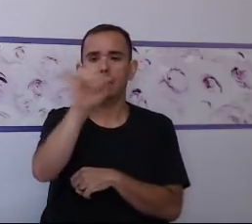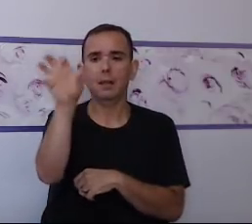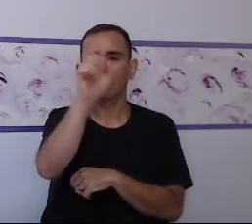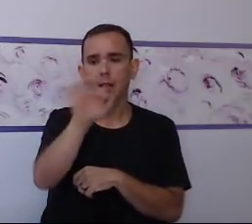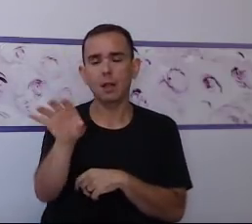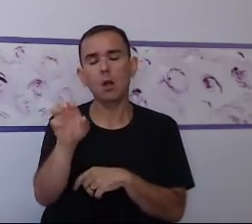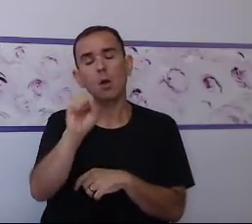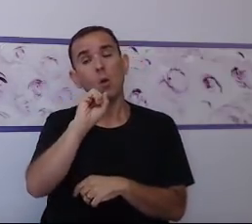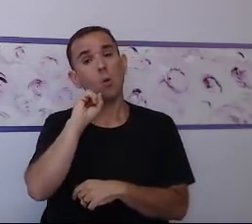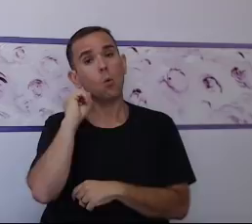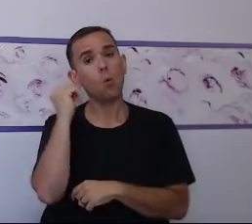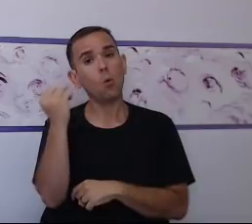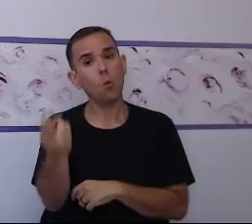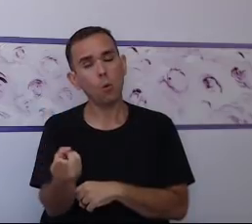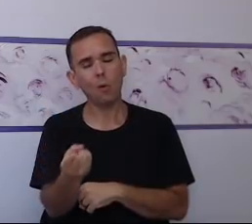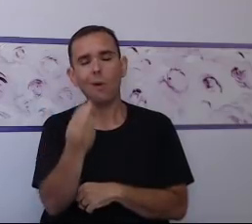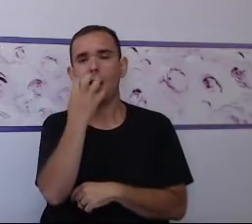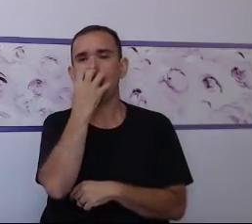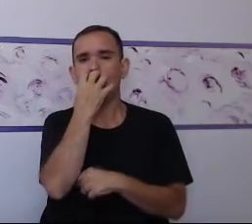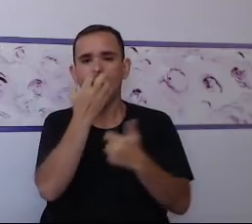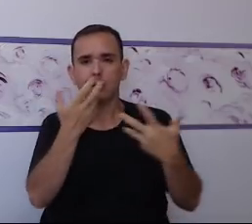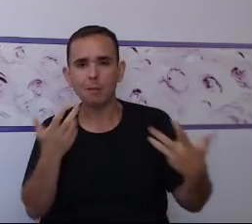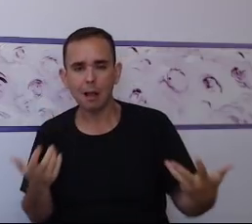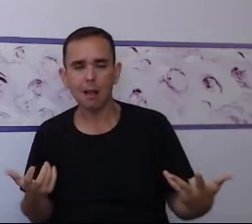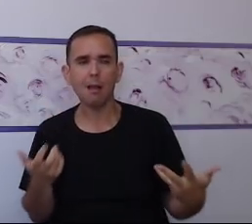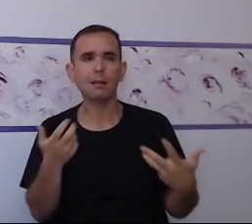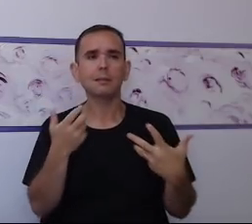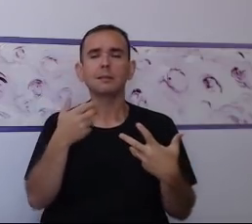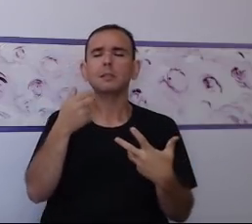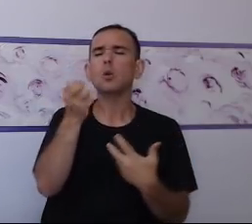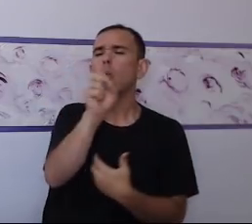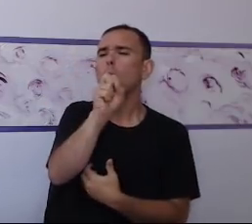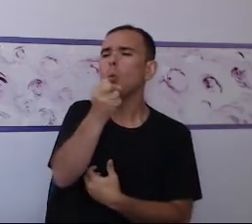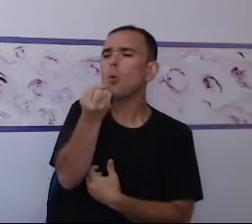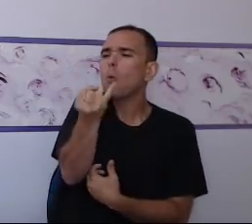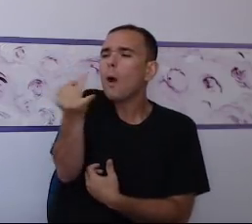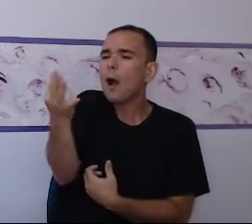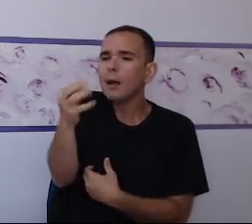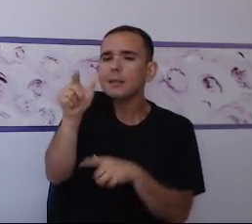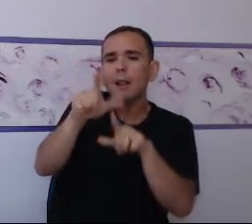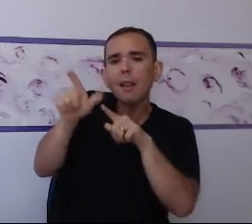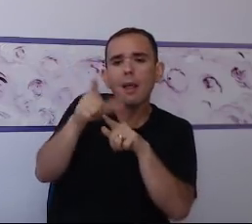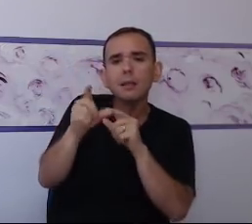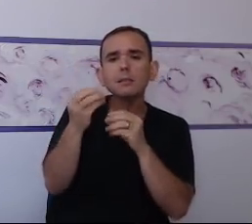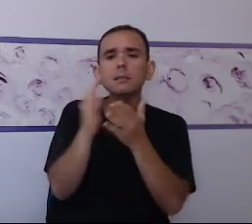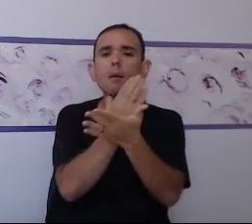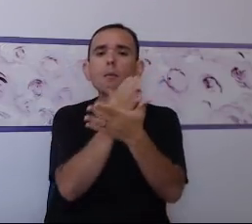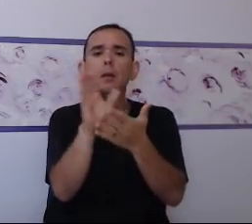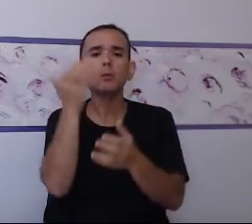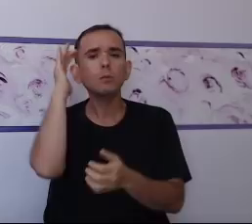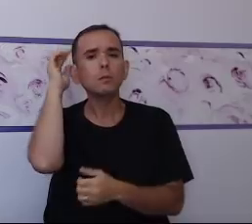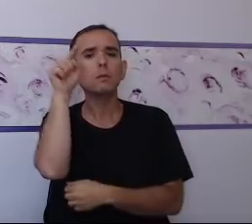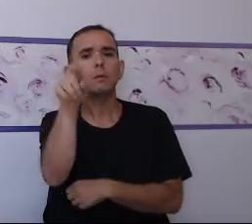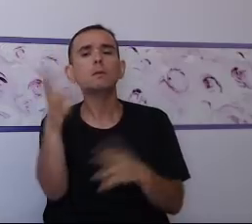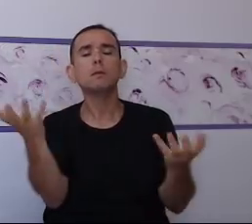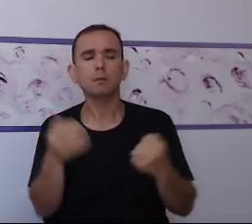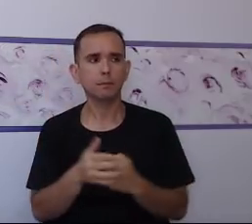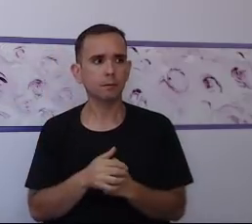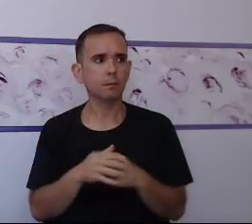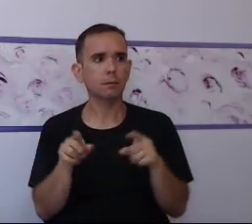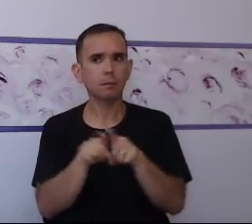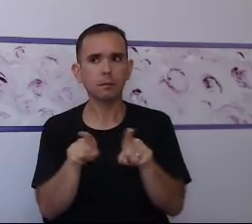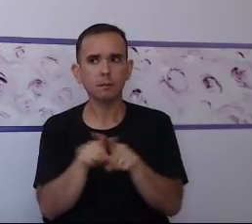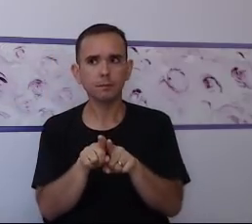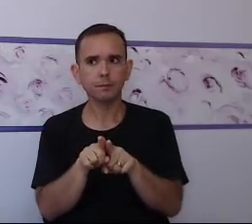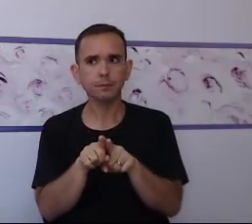trabalhando ele com os animais, quantidade de letras, né? Depende da compreensão do nosso aluno. Sim, e